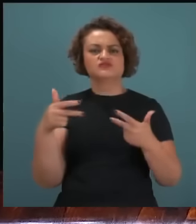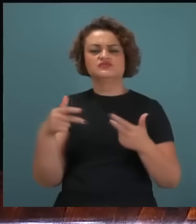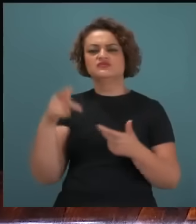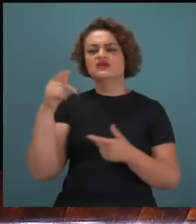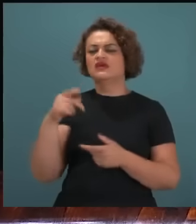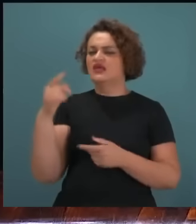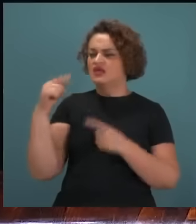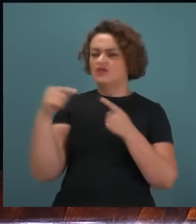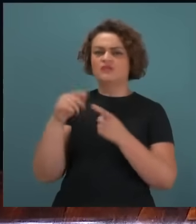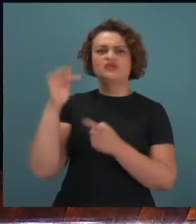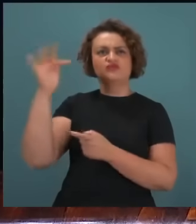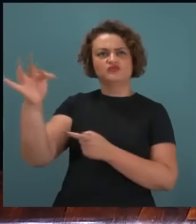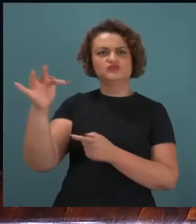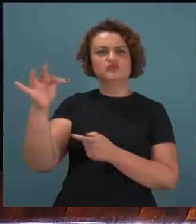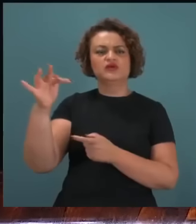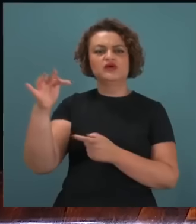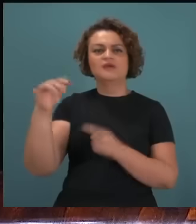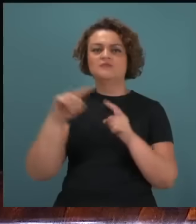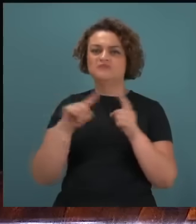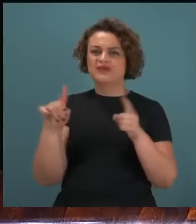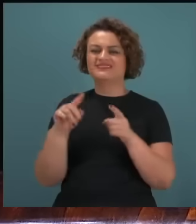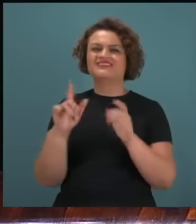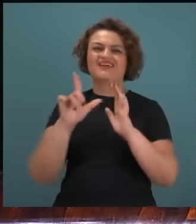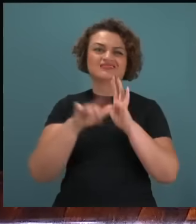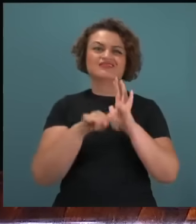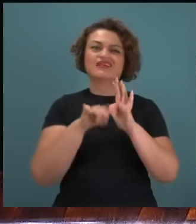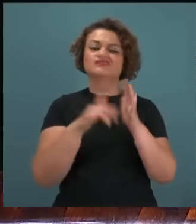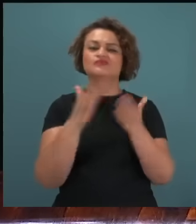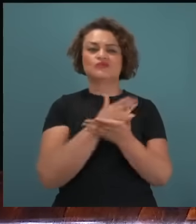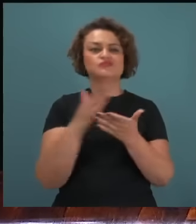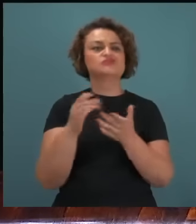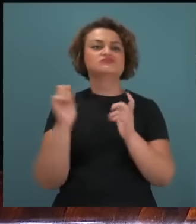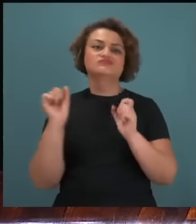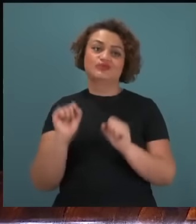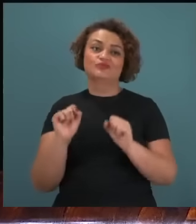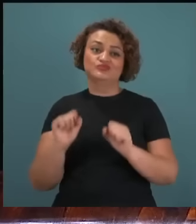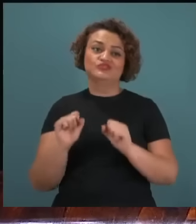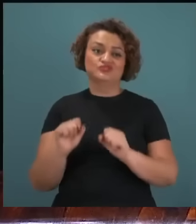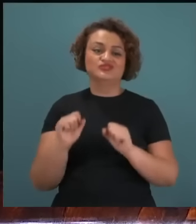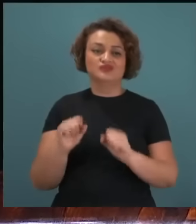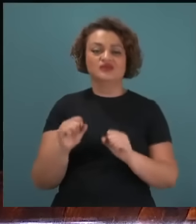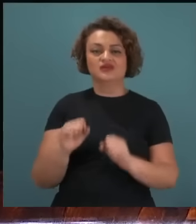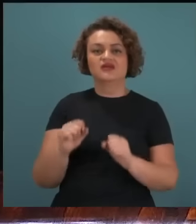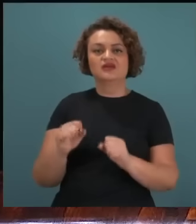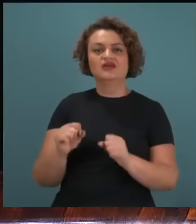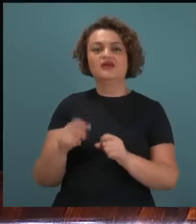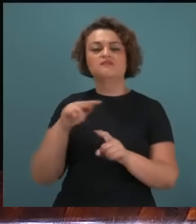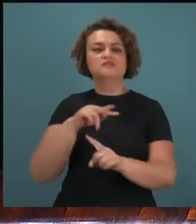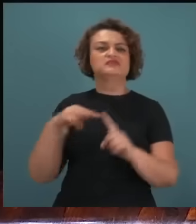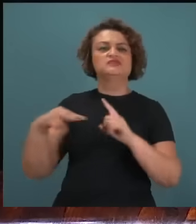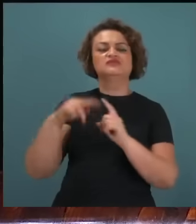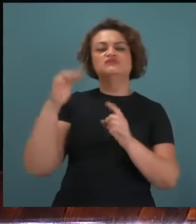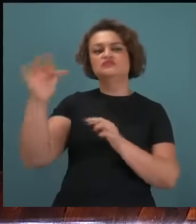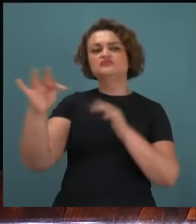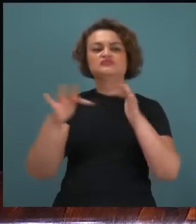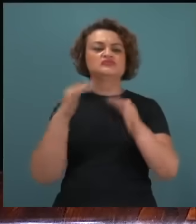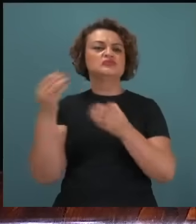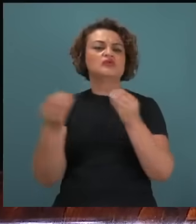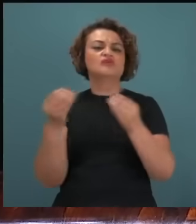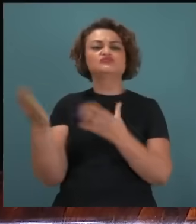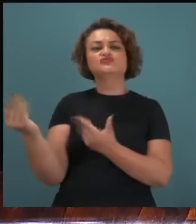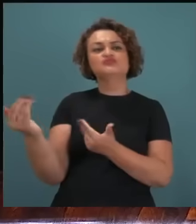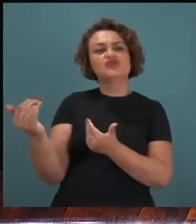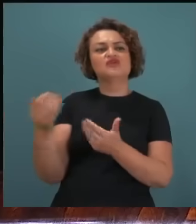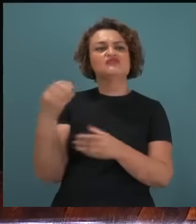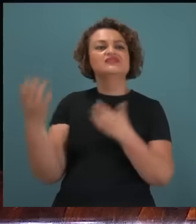do futuro, é um país condenado ao atraso, ao subdesenvolvimento. A falta de perspectiva para os jovens,